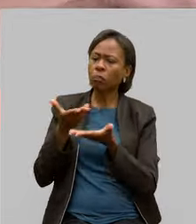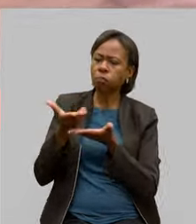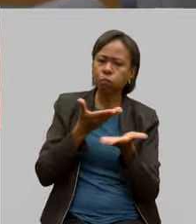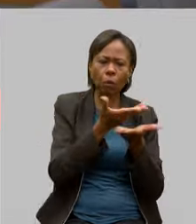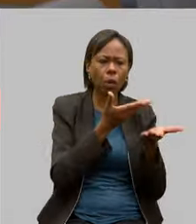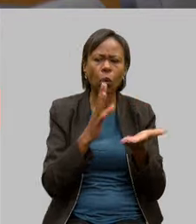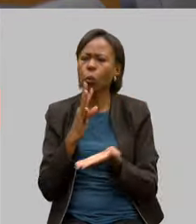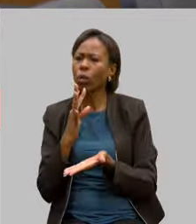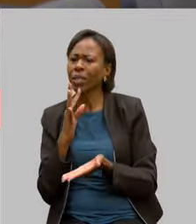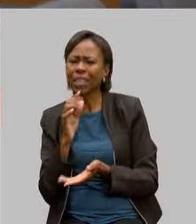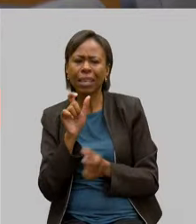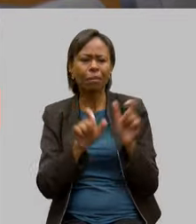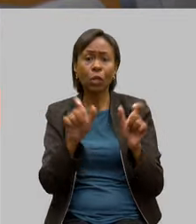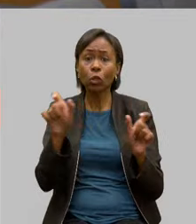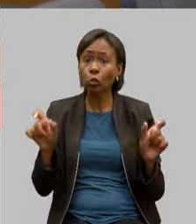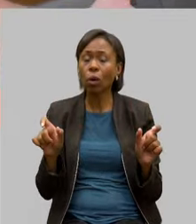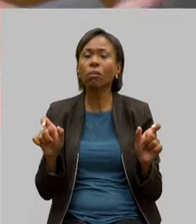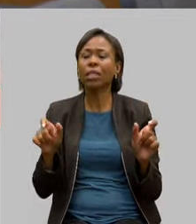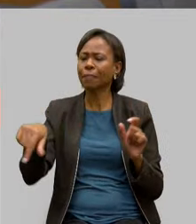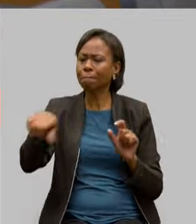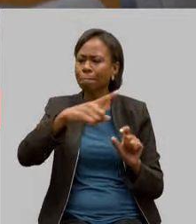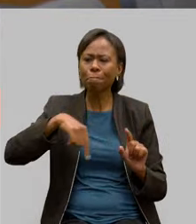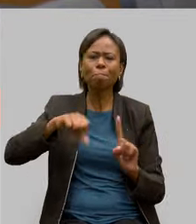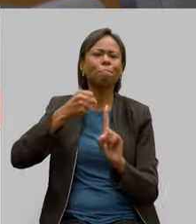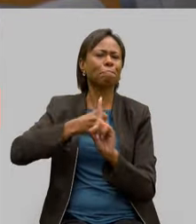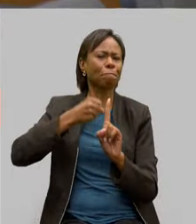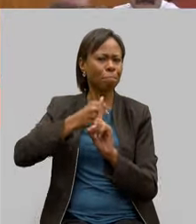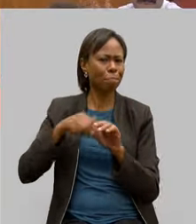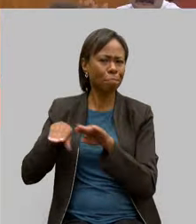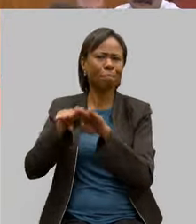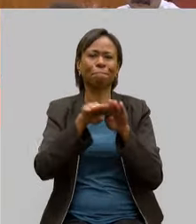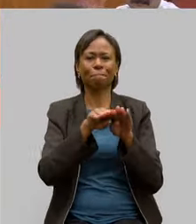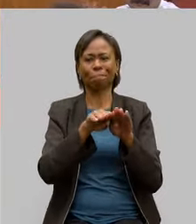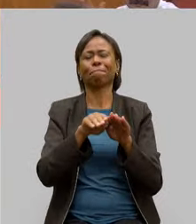reconhecer nesse campo de luta Tom aí